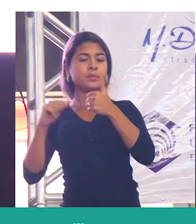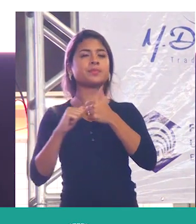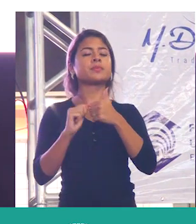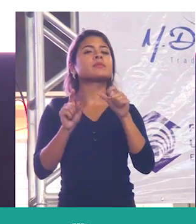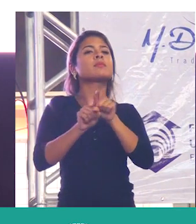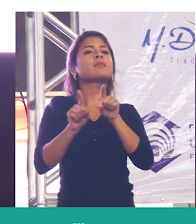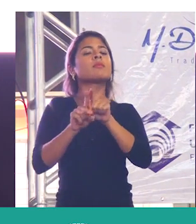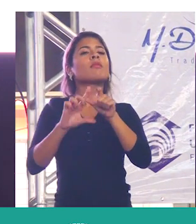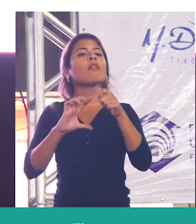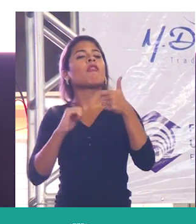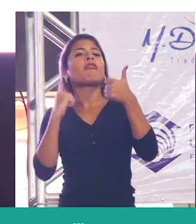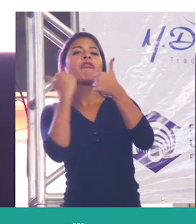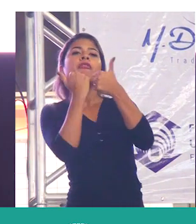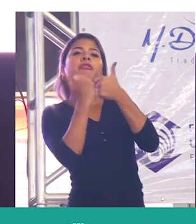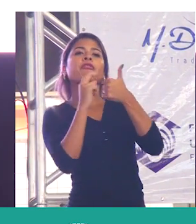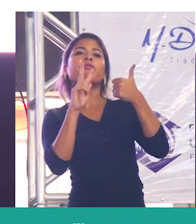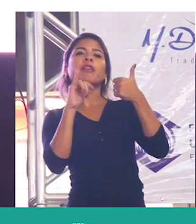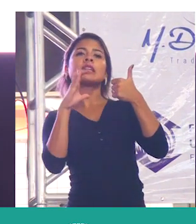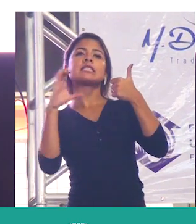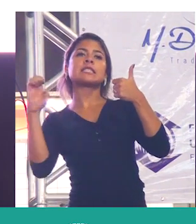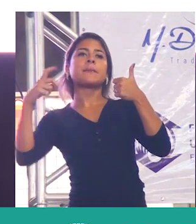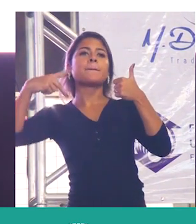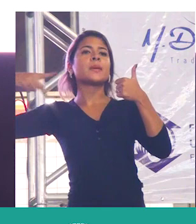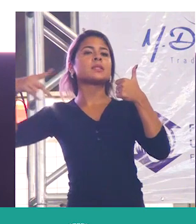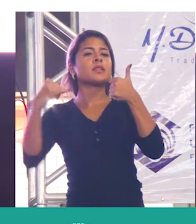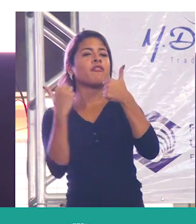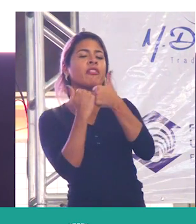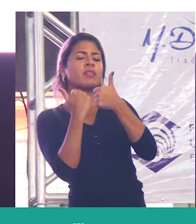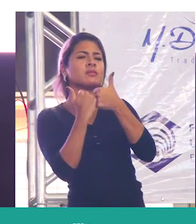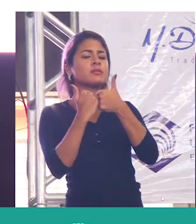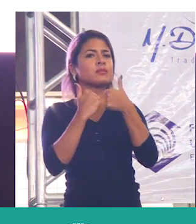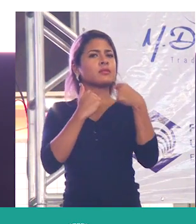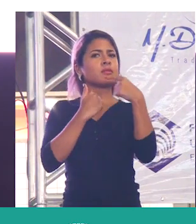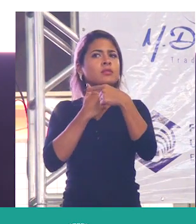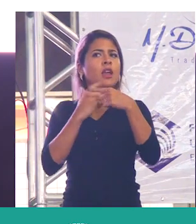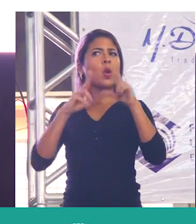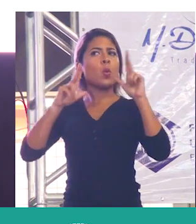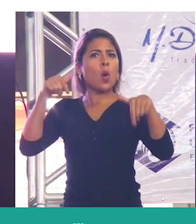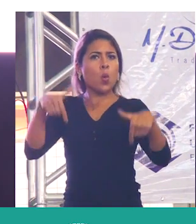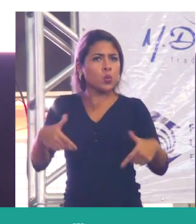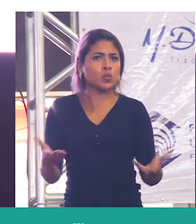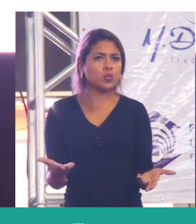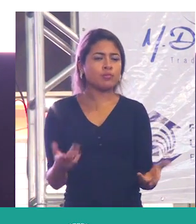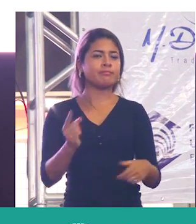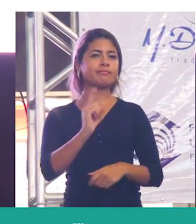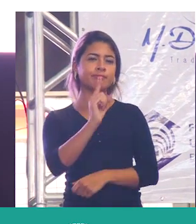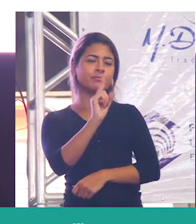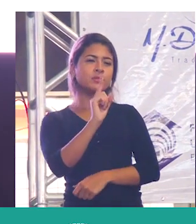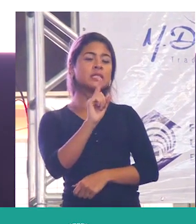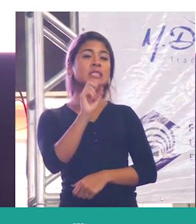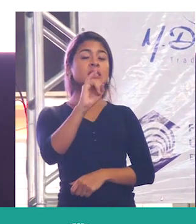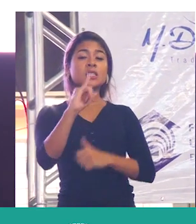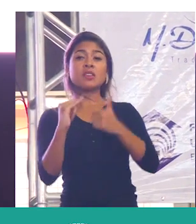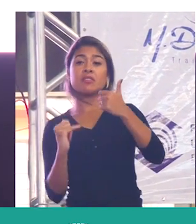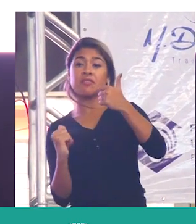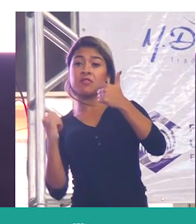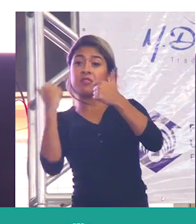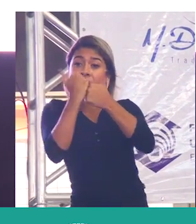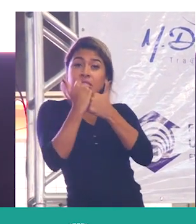era como hoje em dia, que o presidente, quando vai eleito, o vice automaticamente também já